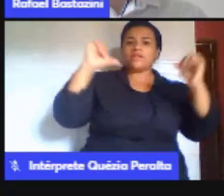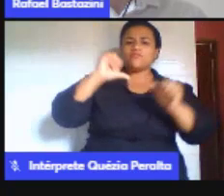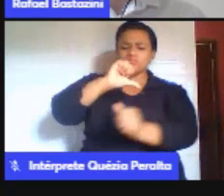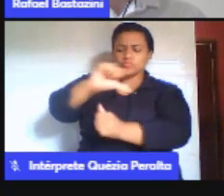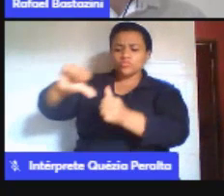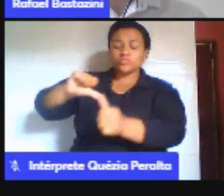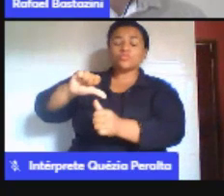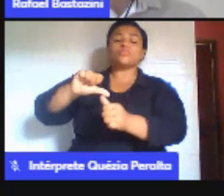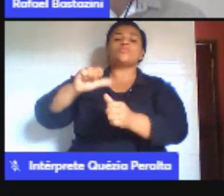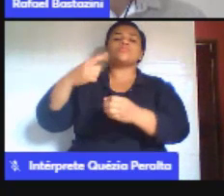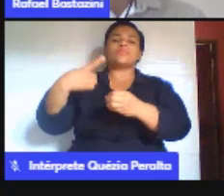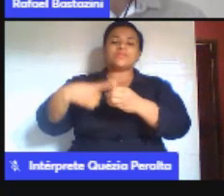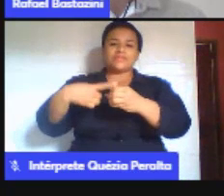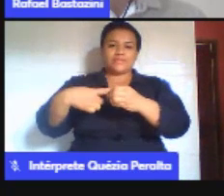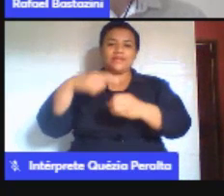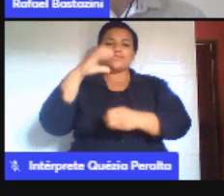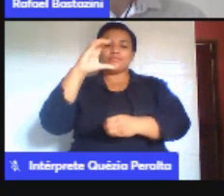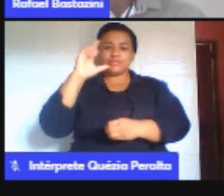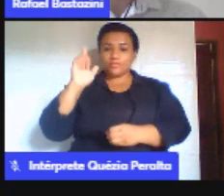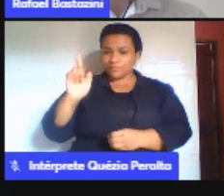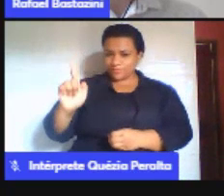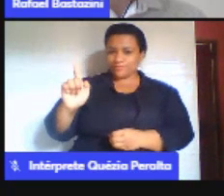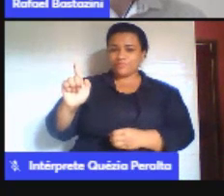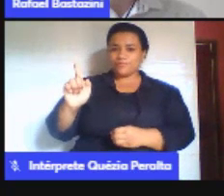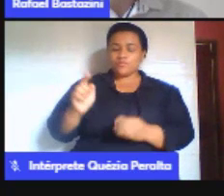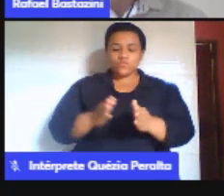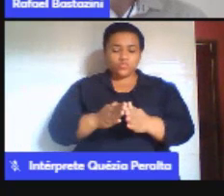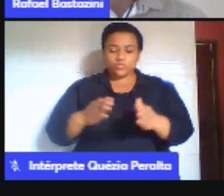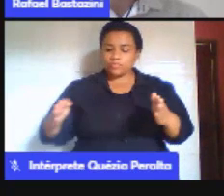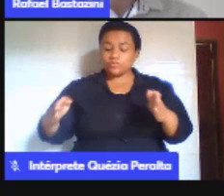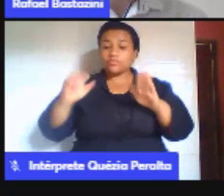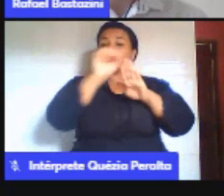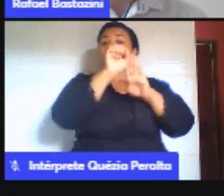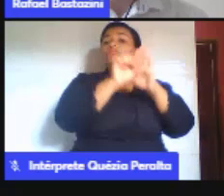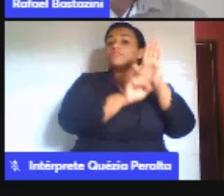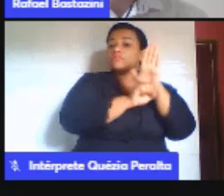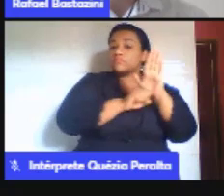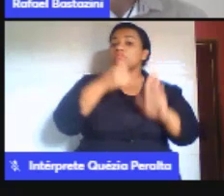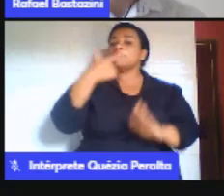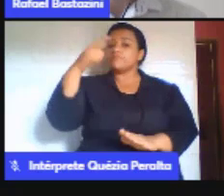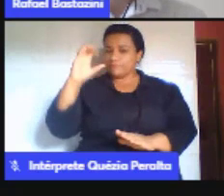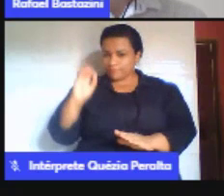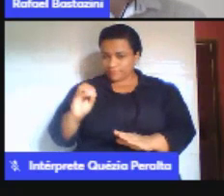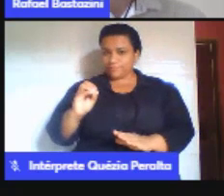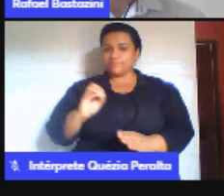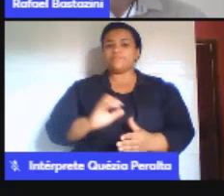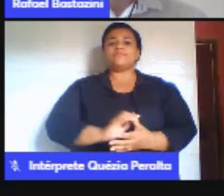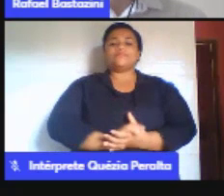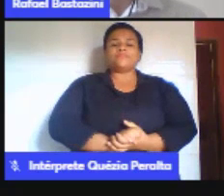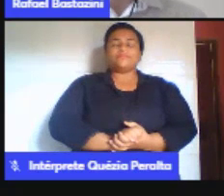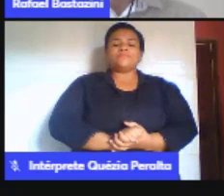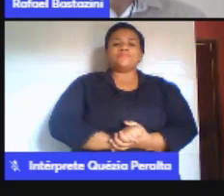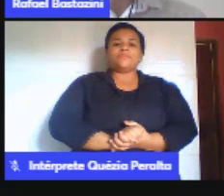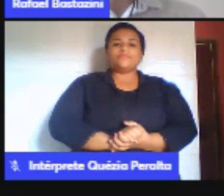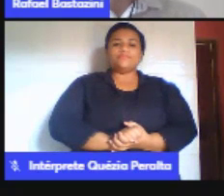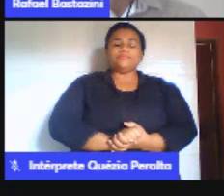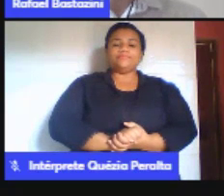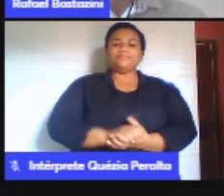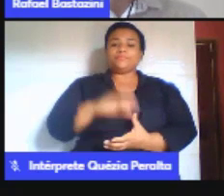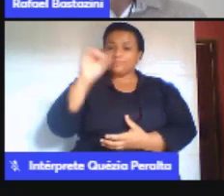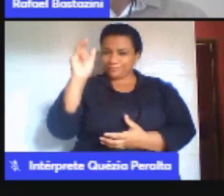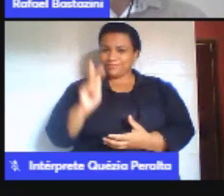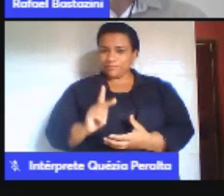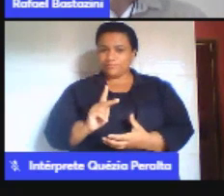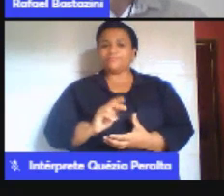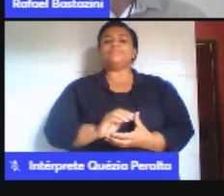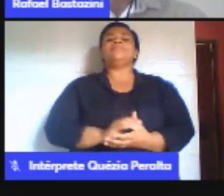espaço urbano de Campo Grande a partir da segunda metade do século XX. Beleza? Então, a partir desse